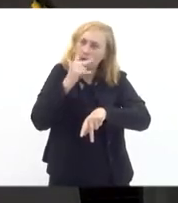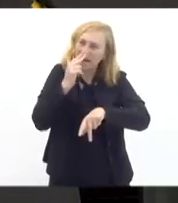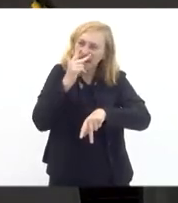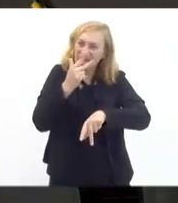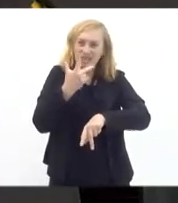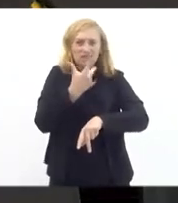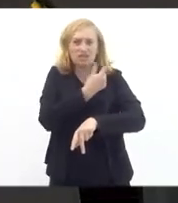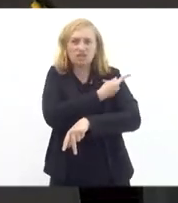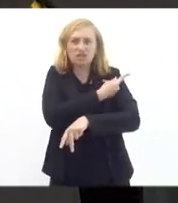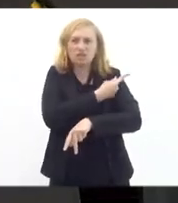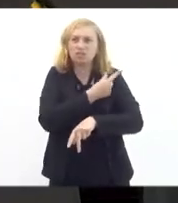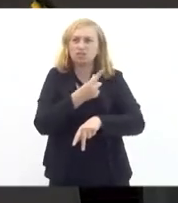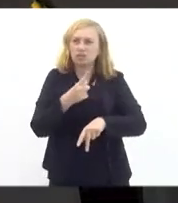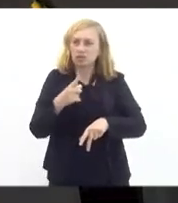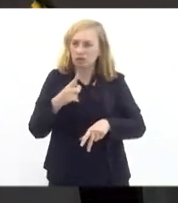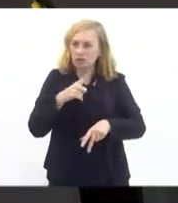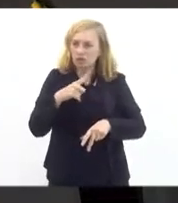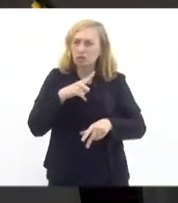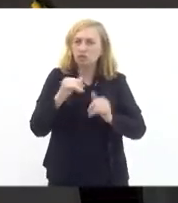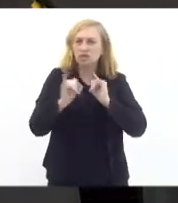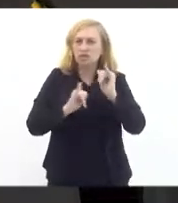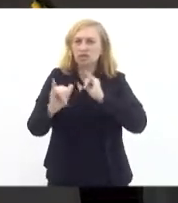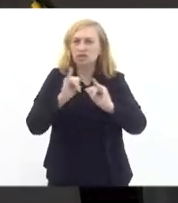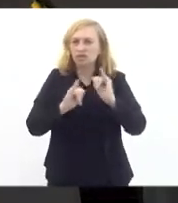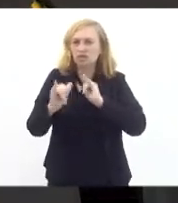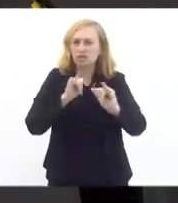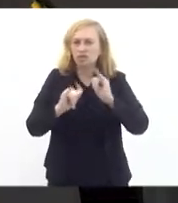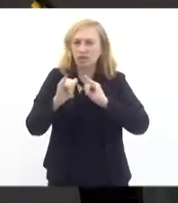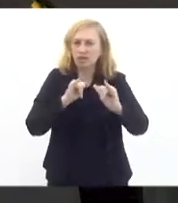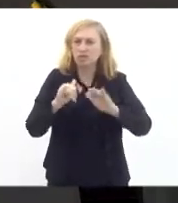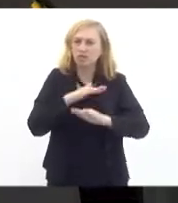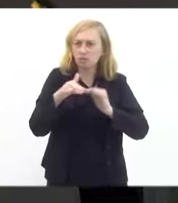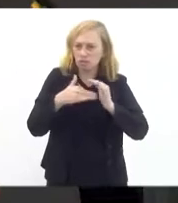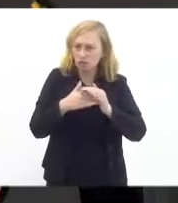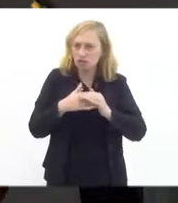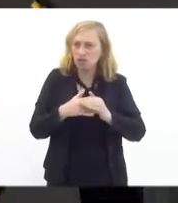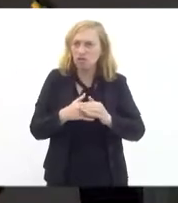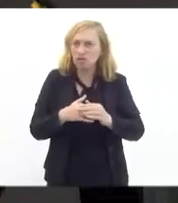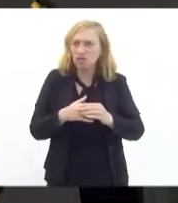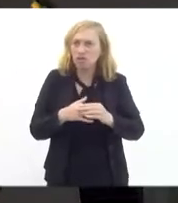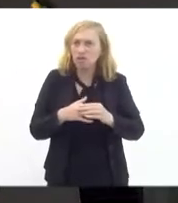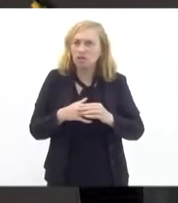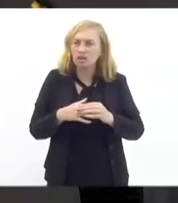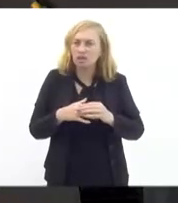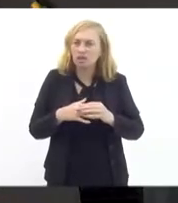todos os dados, você todo. Passa um... Aí tem um leitorzinho.